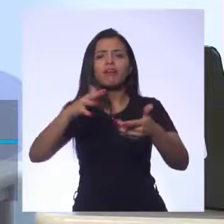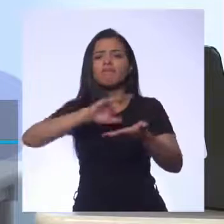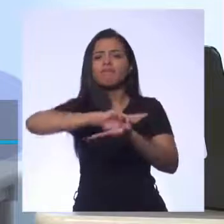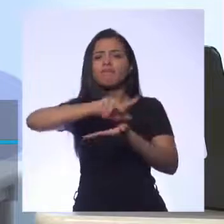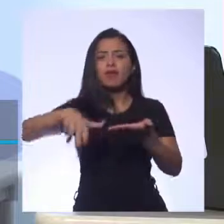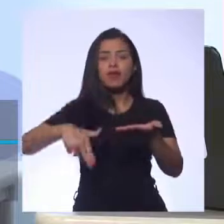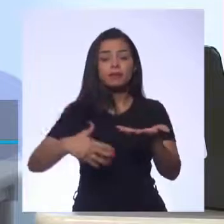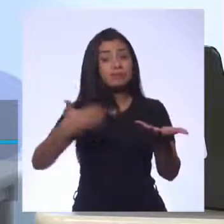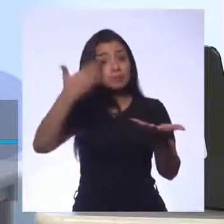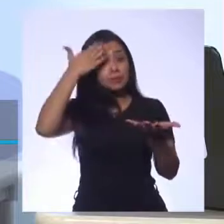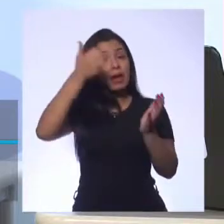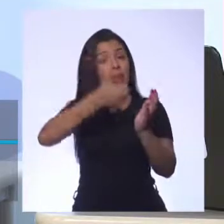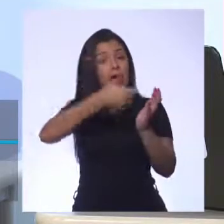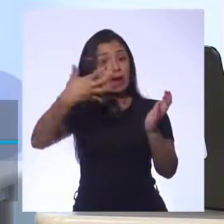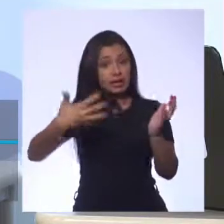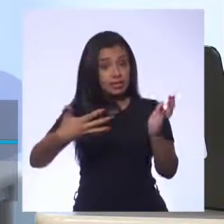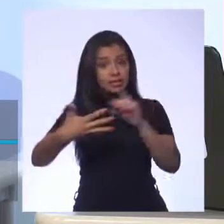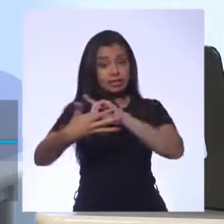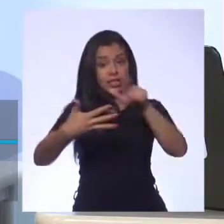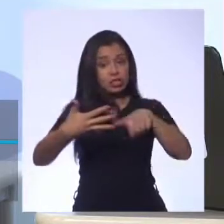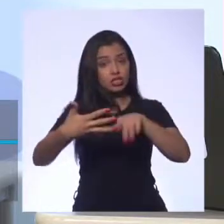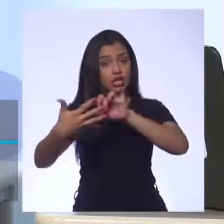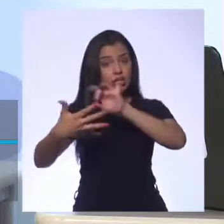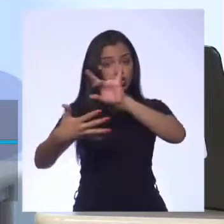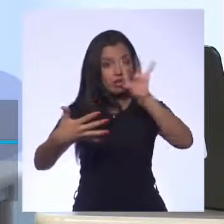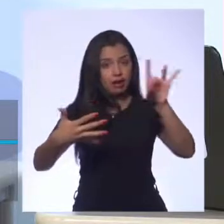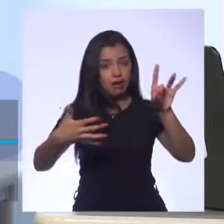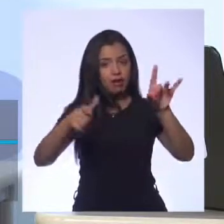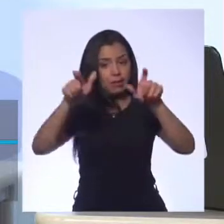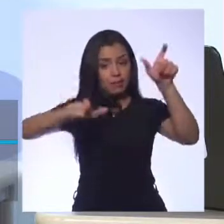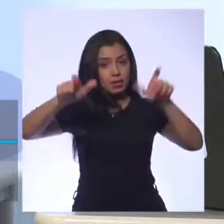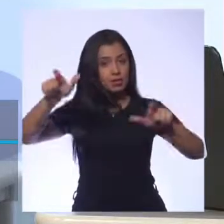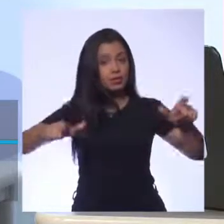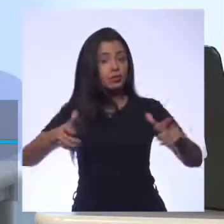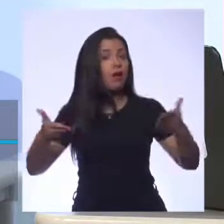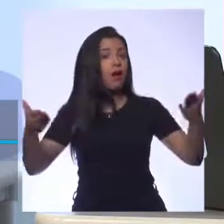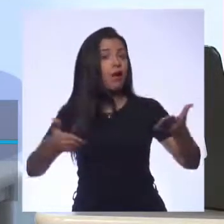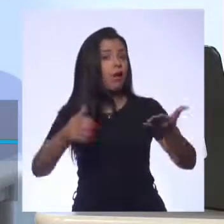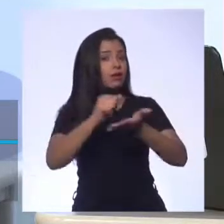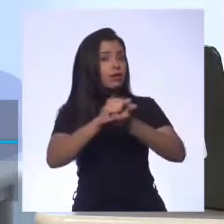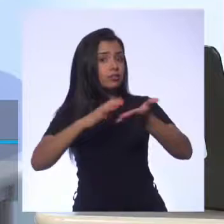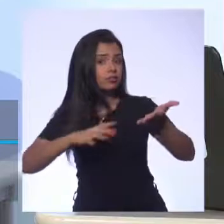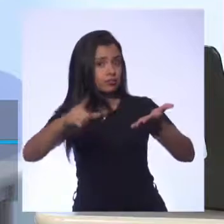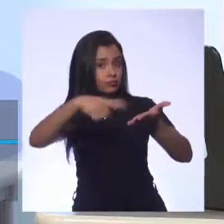dessas características de cada personagem, vamos para um exercício.